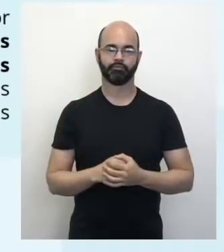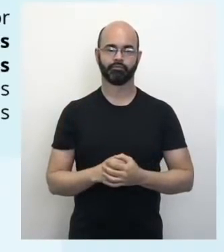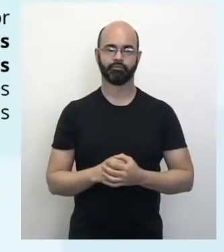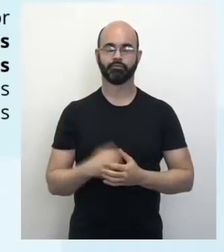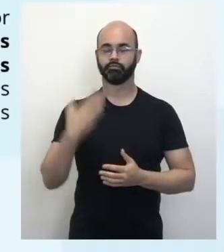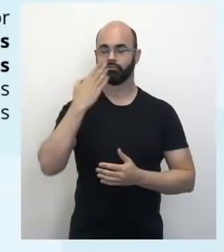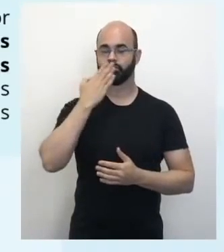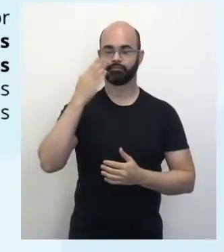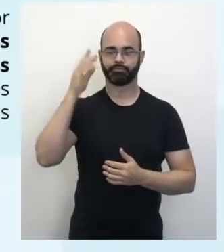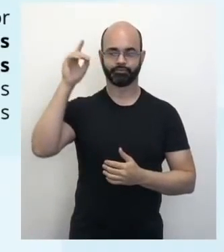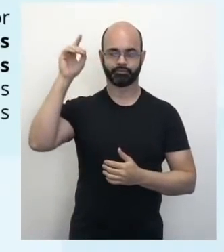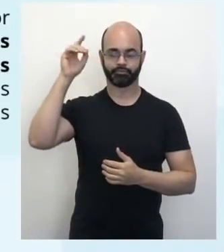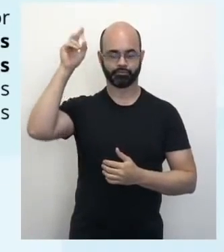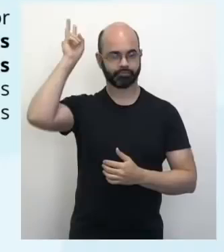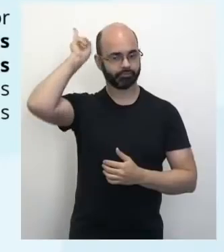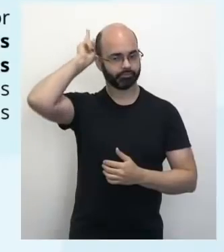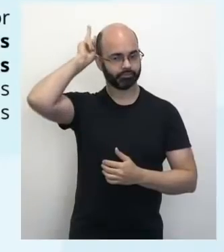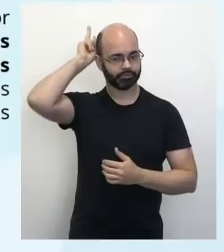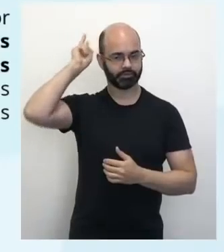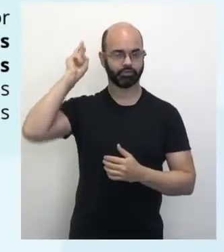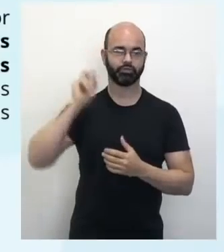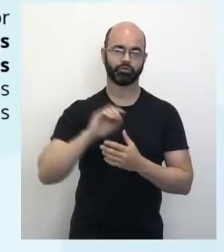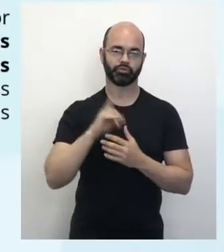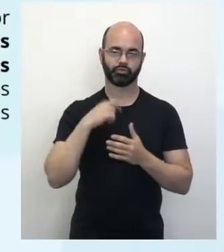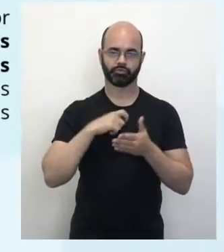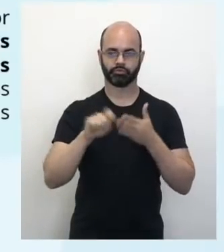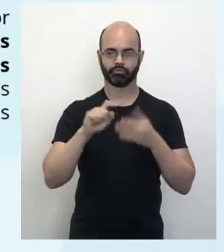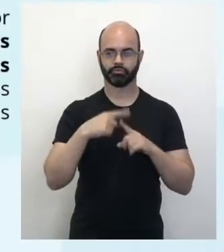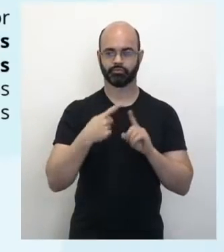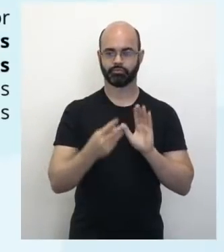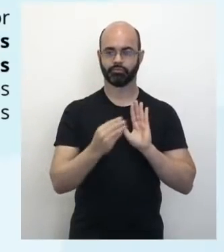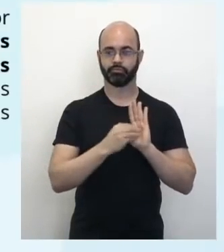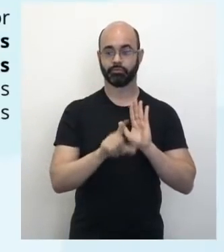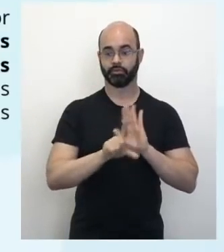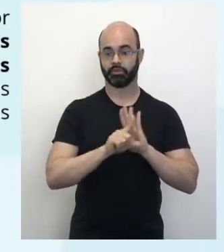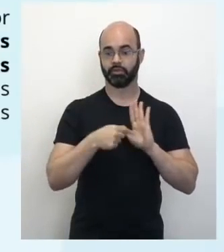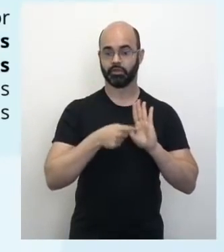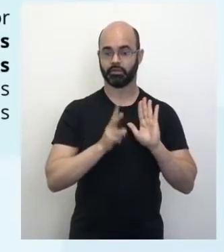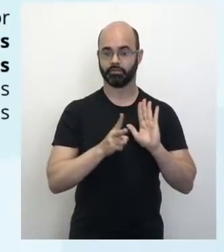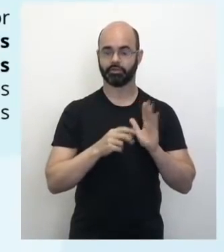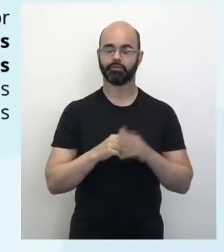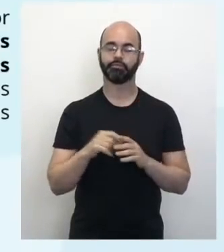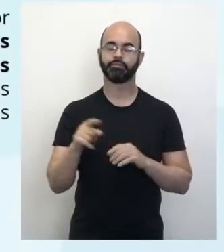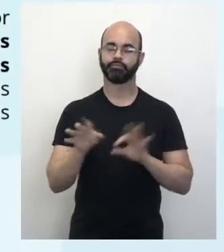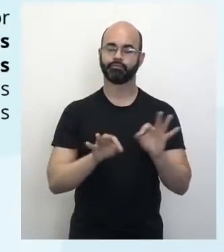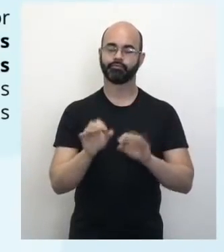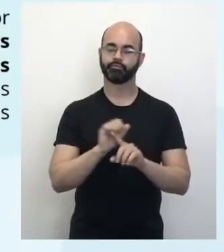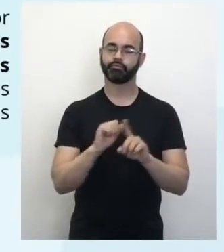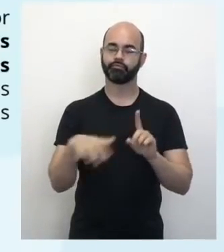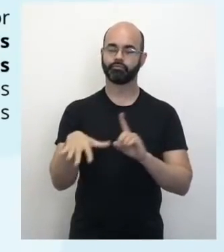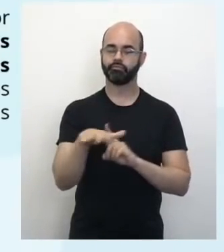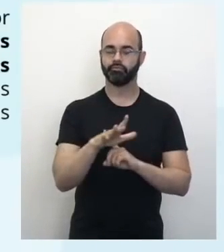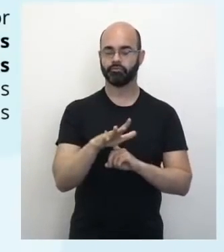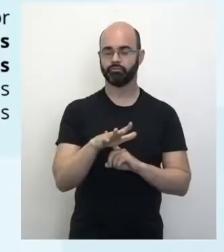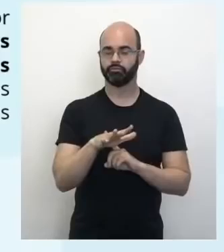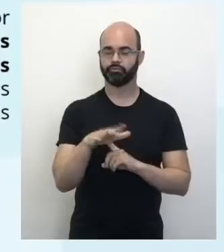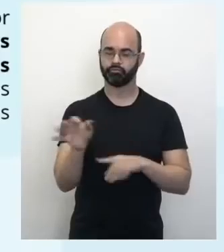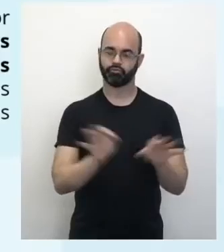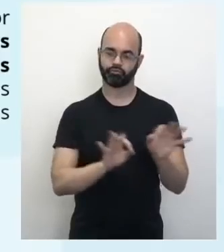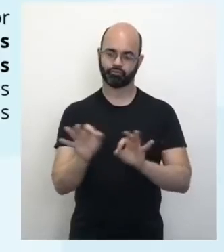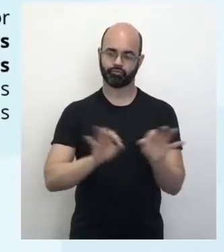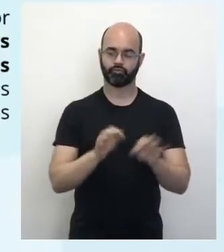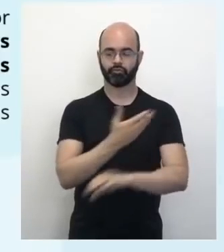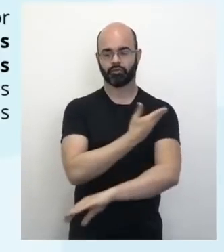falando índios porque é o que está escrito lá na legislação, sua organização social, costumes, línguas,